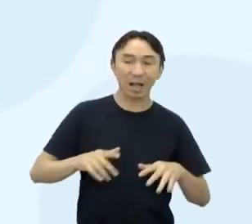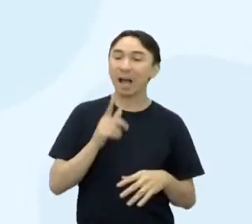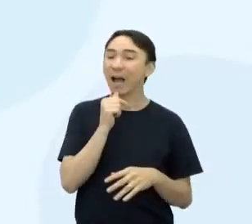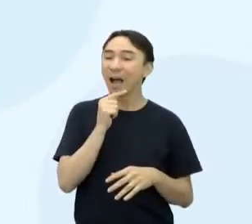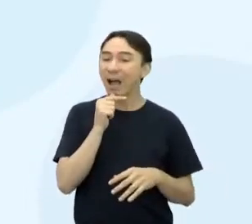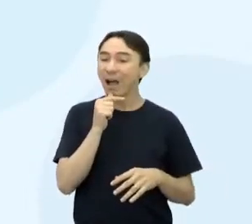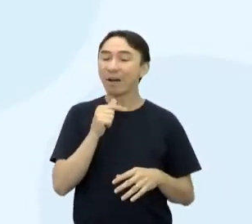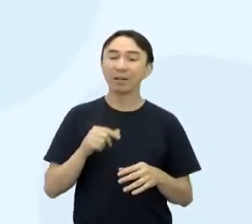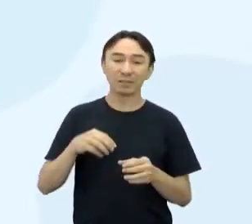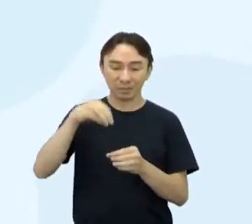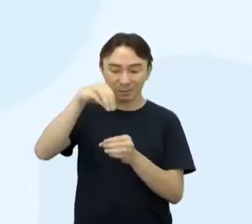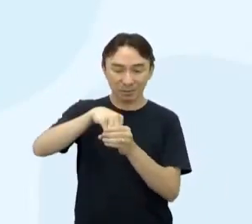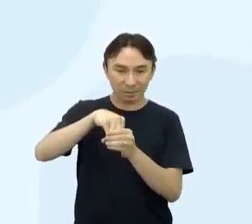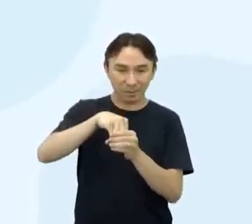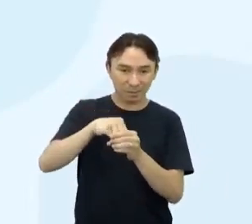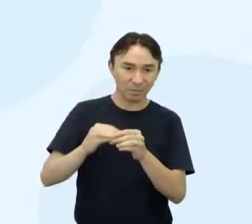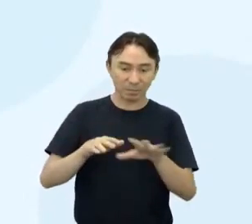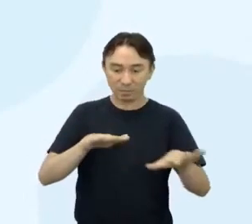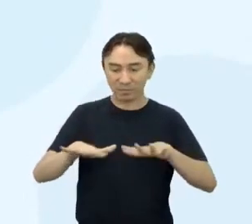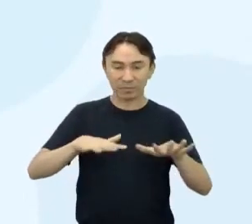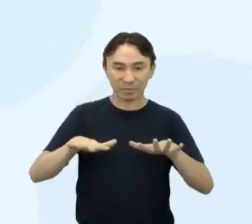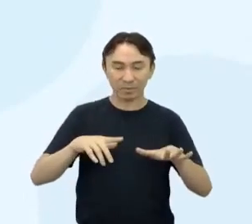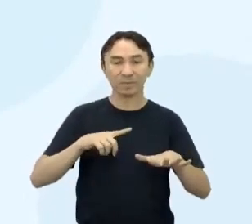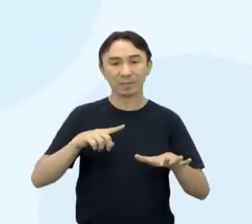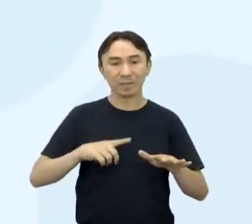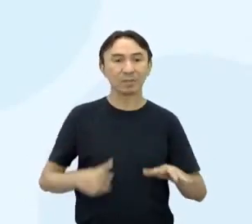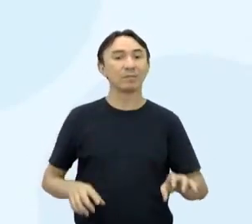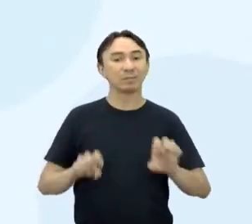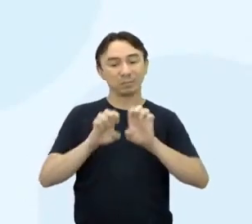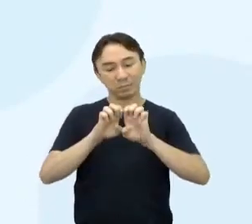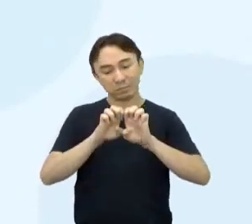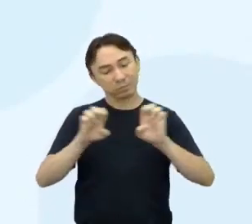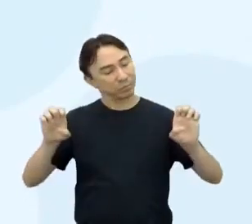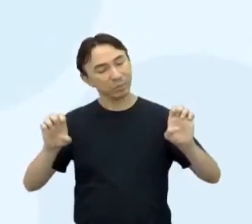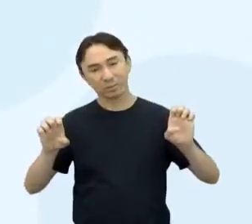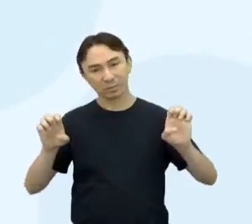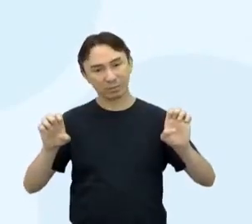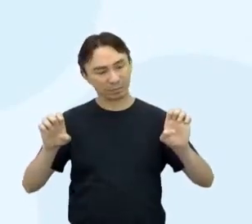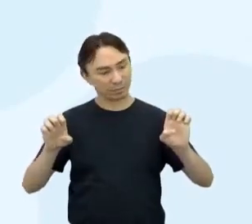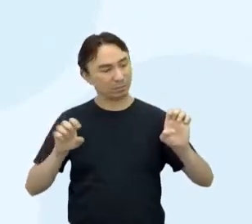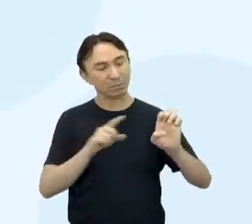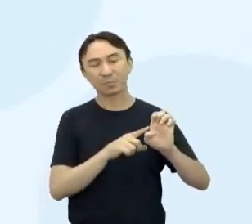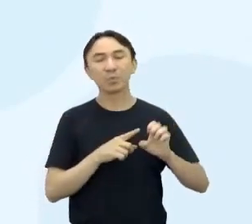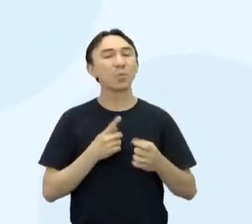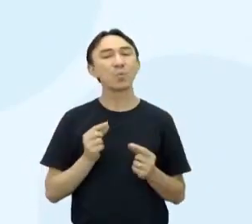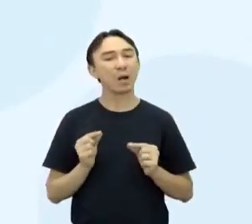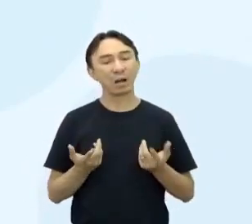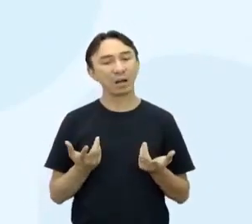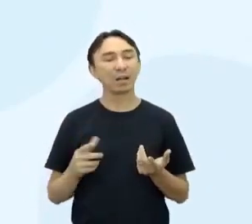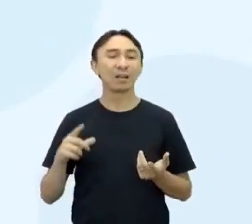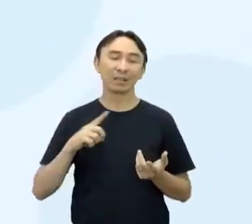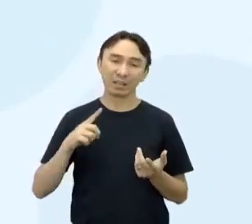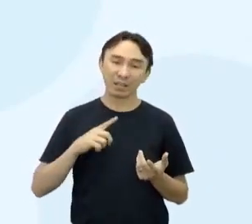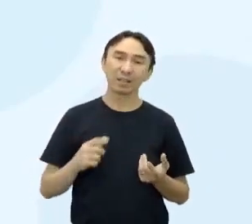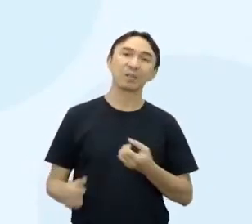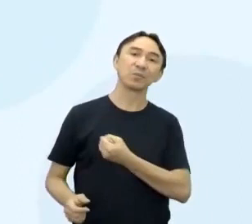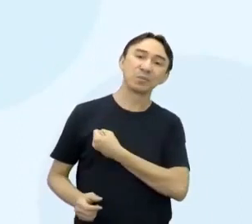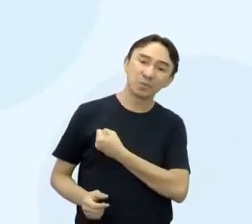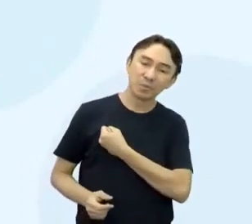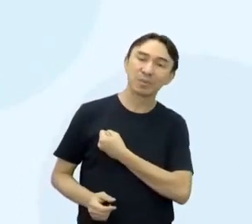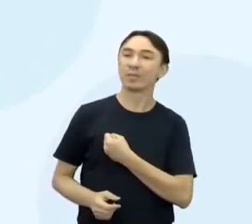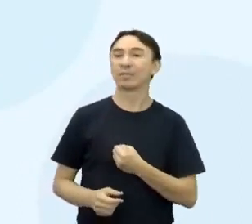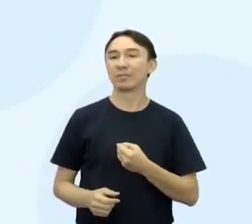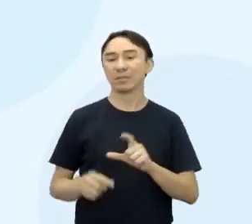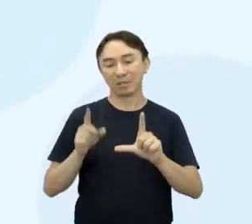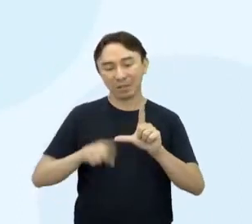dentro do tubo por meio de uma expressão algébrica. O que é uma expressão algébrica? É aquela escrita com letra,